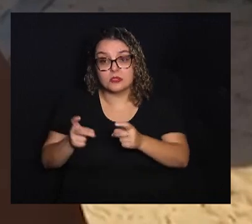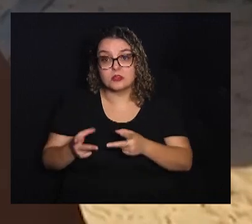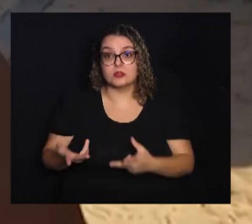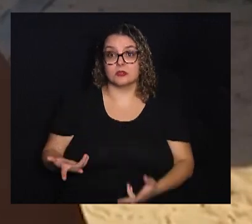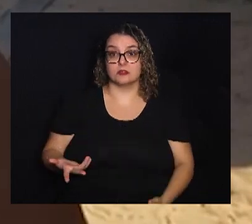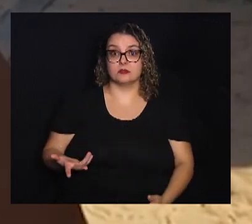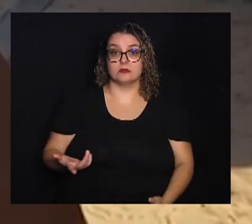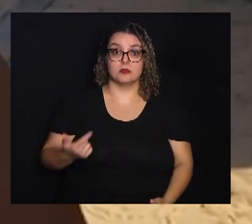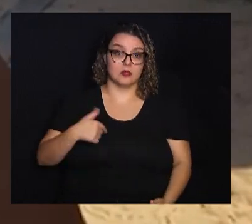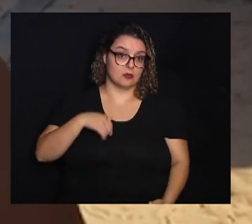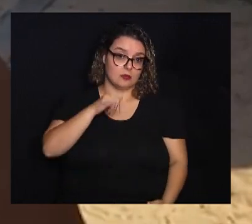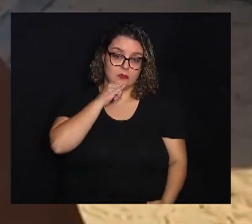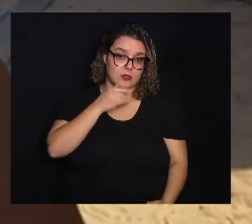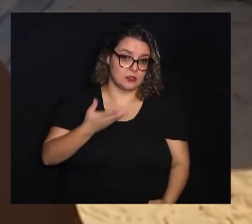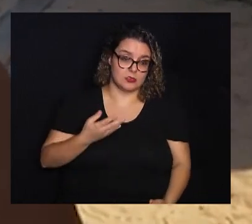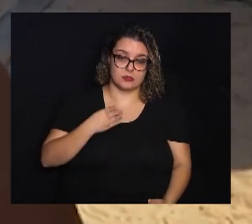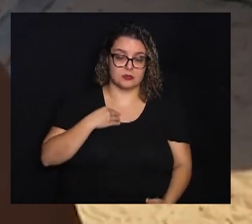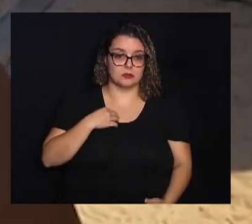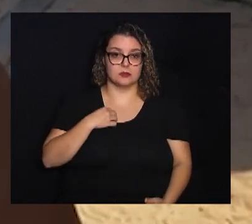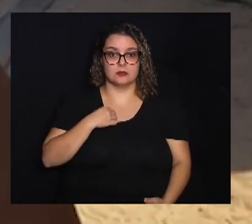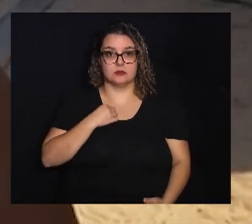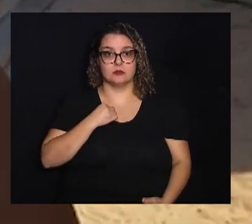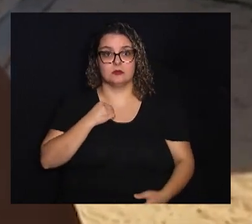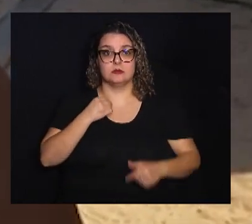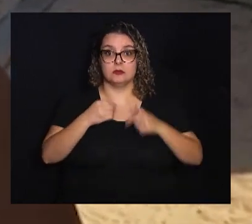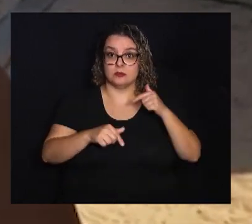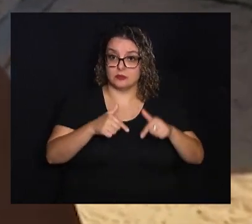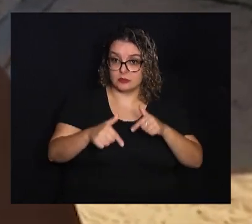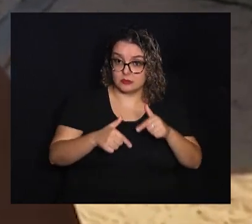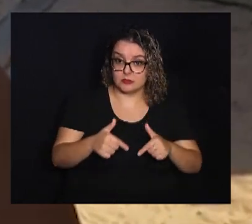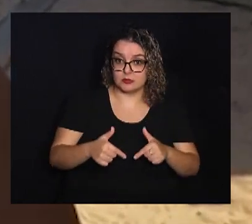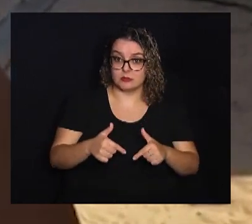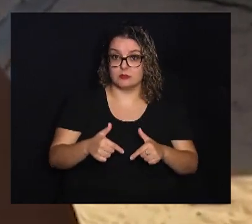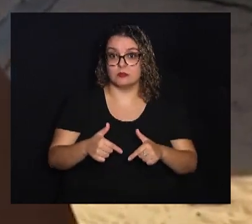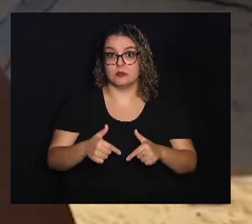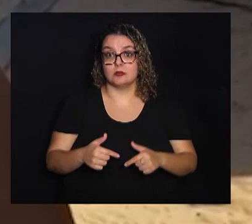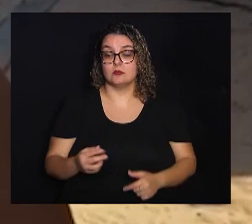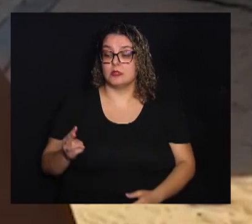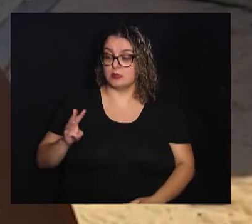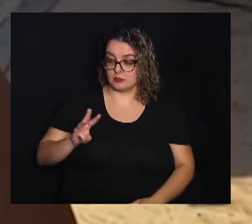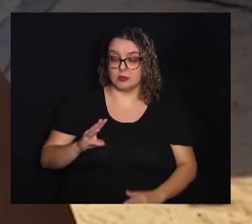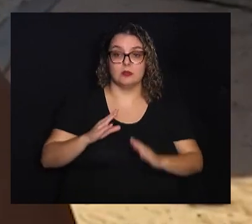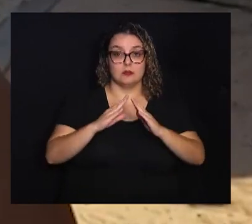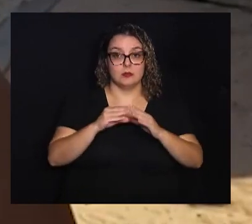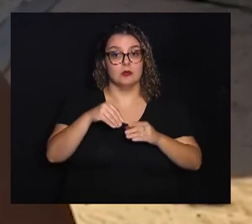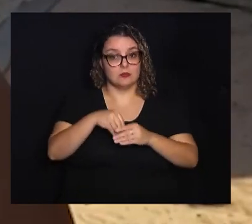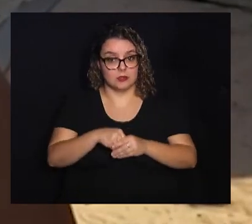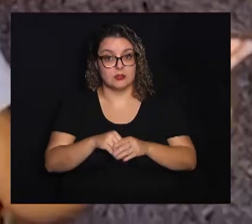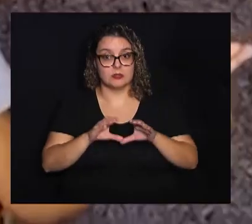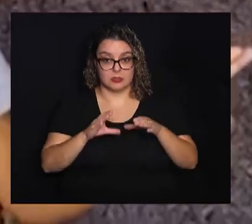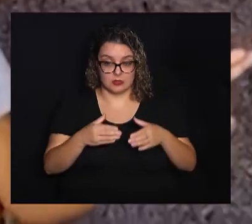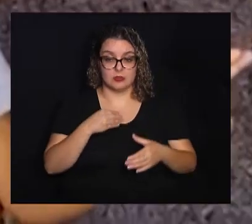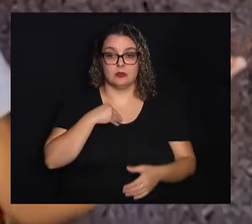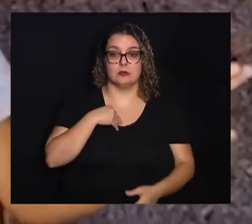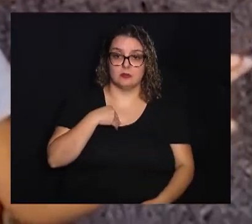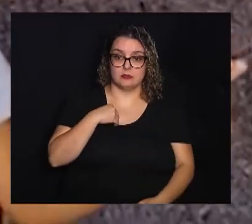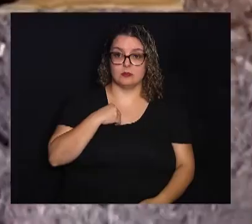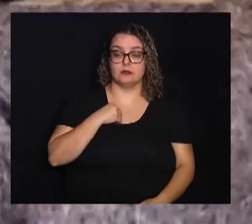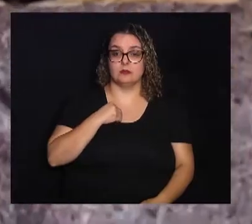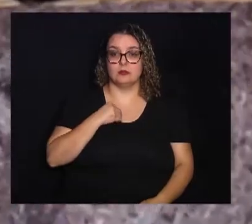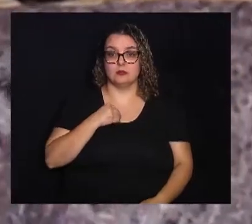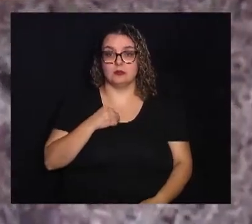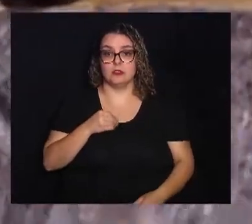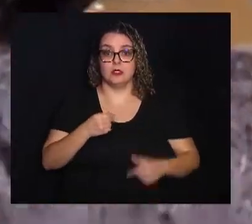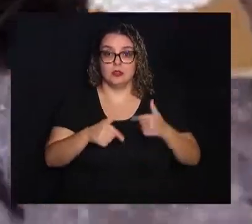né? Eu, por exemplo, eu trabalho com brechó com mais três companheiras que moram aqui dentro da comunidade. Eu trabalho em